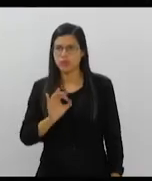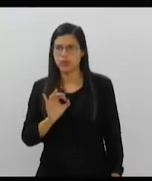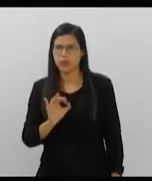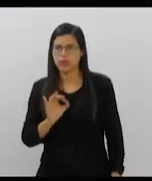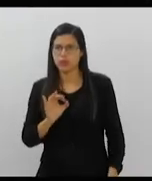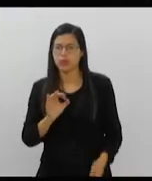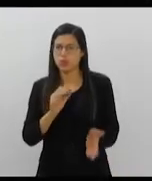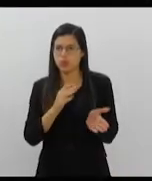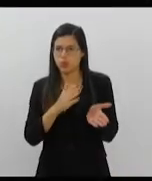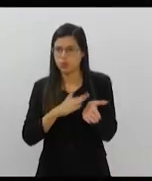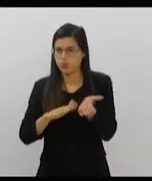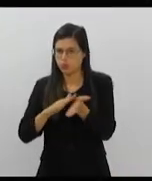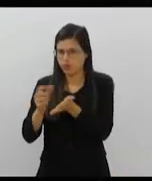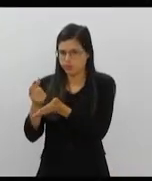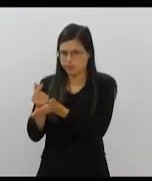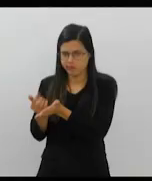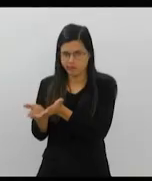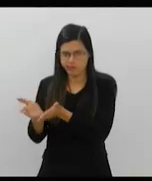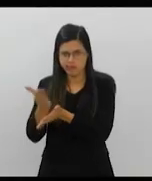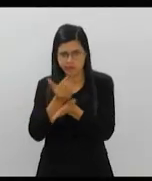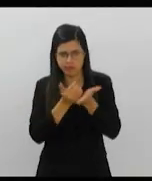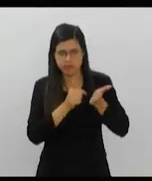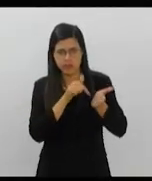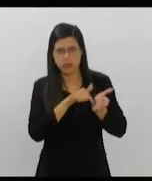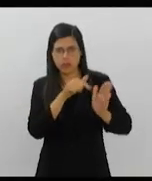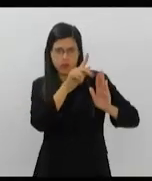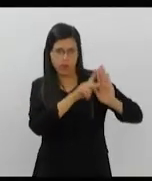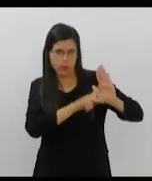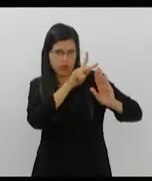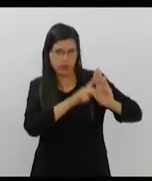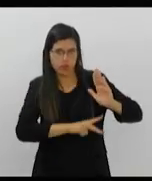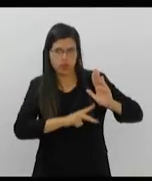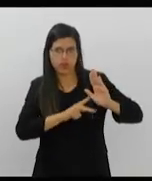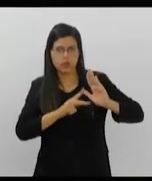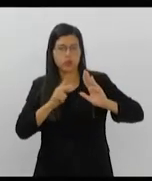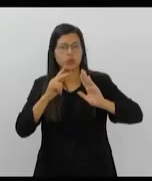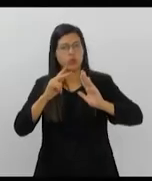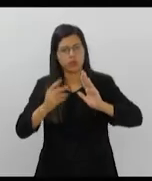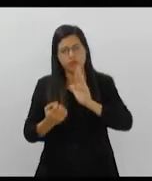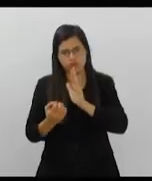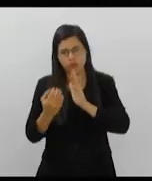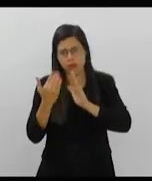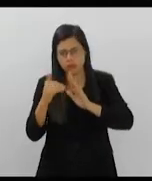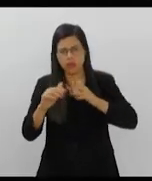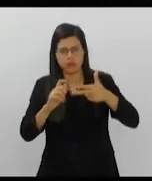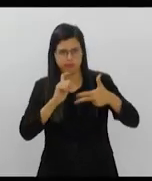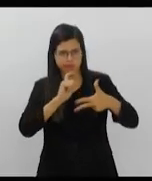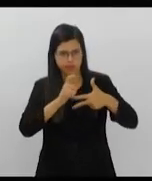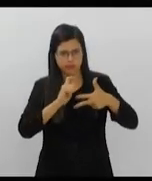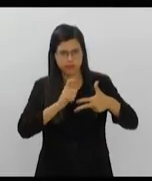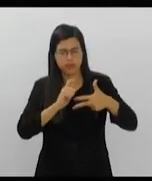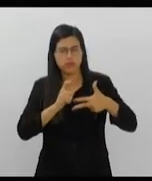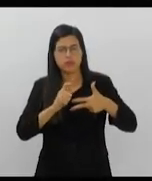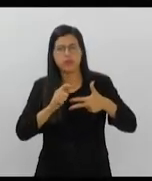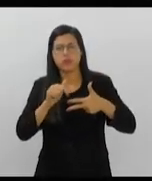da receita corrente líquida prevista no projeto encaminhado pelo Poder Executivo, dos